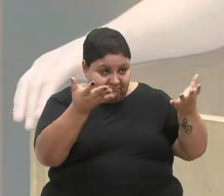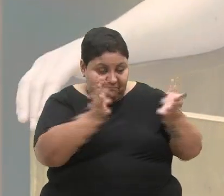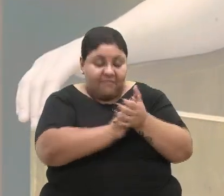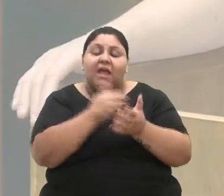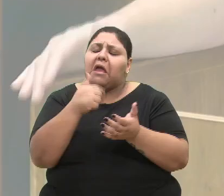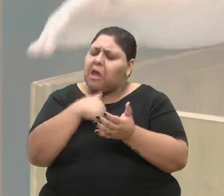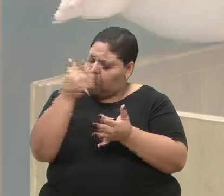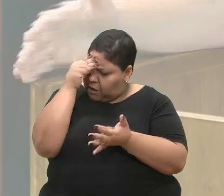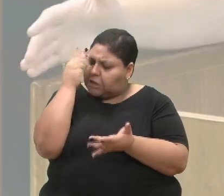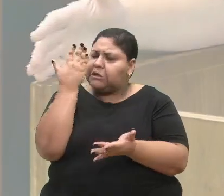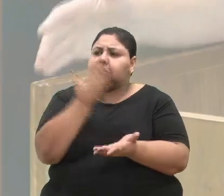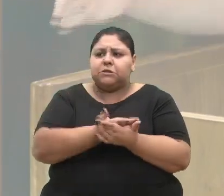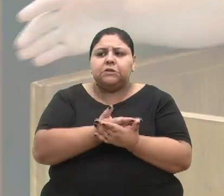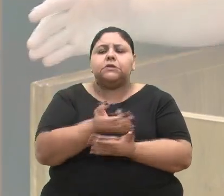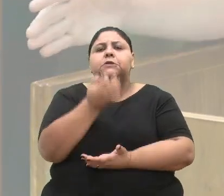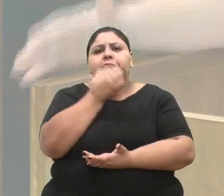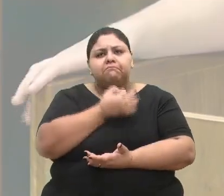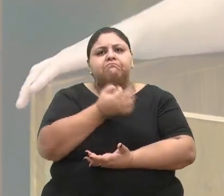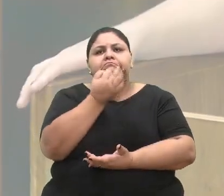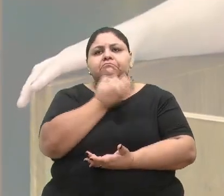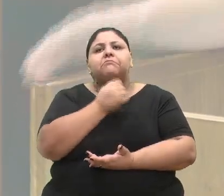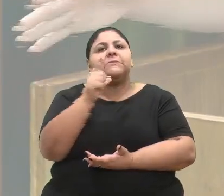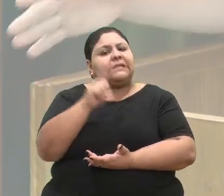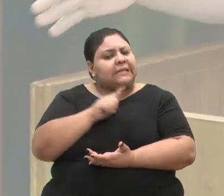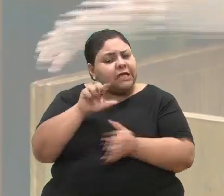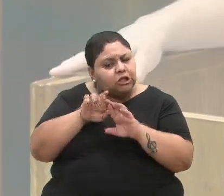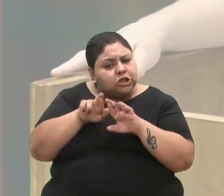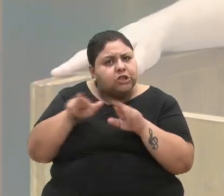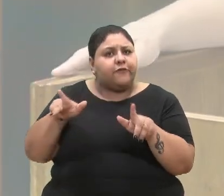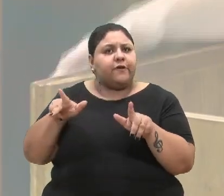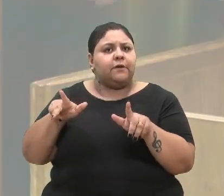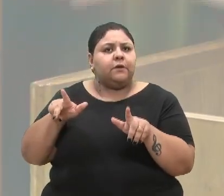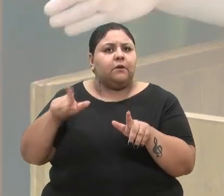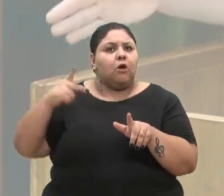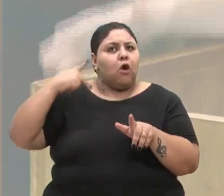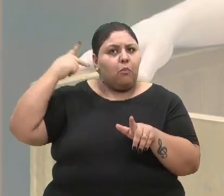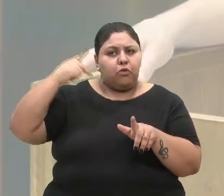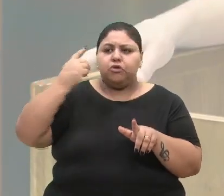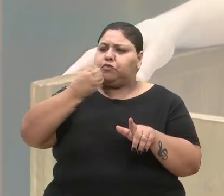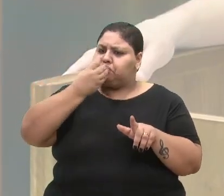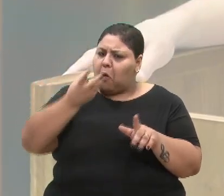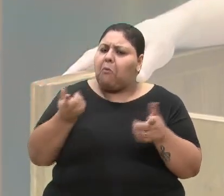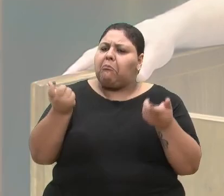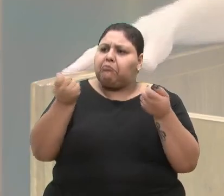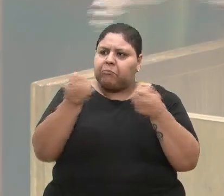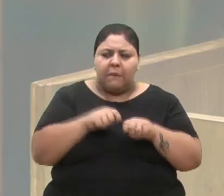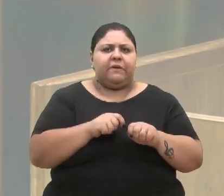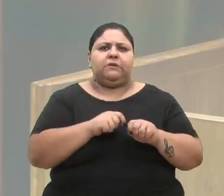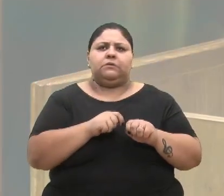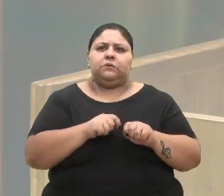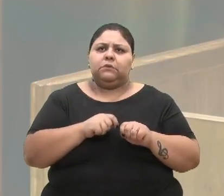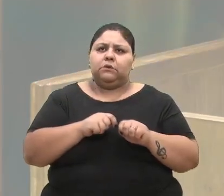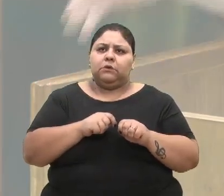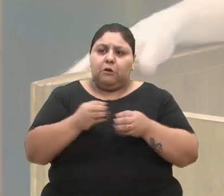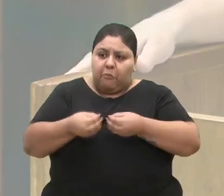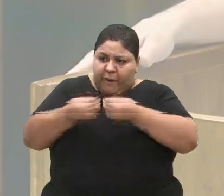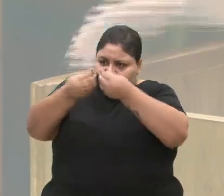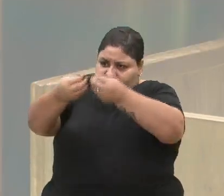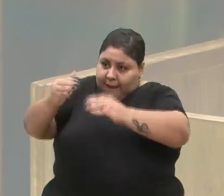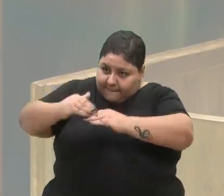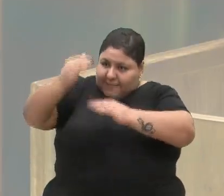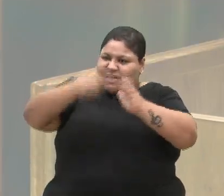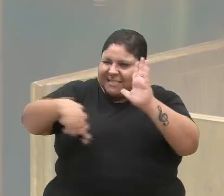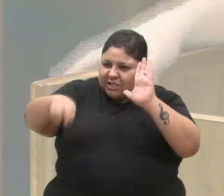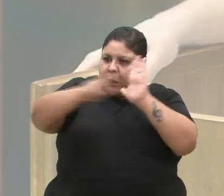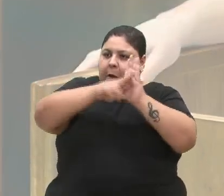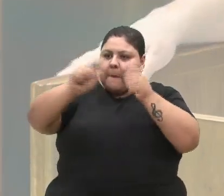mesmo que Caxias tem diferenciais, tem políticos bons, tem capacidade para entregar mais resultado, para